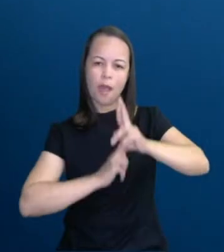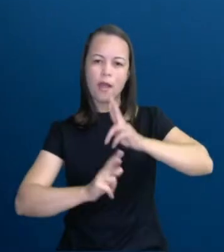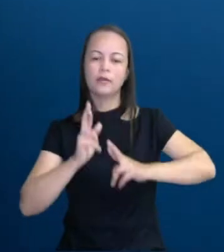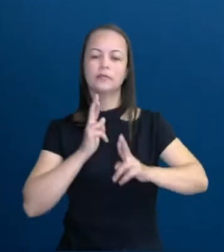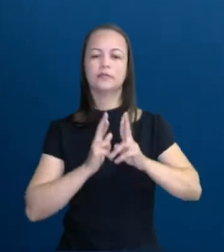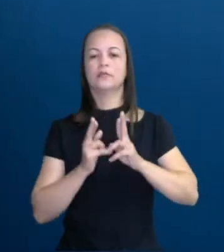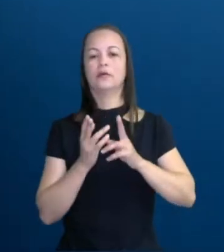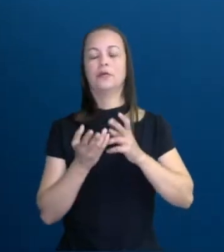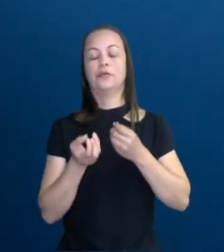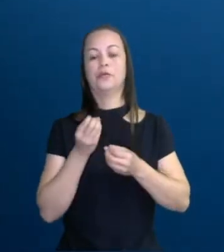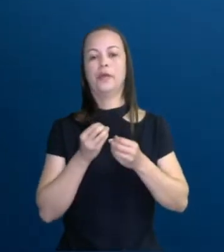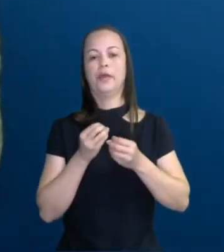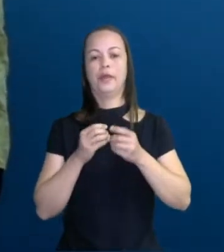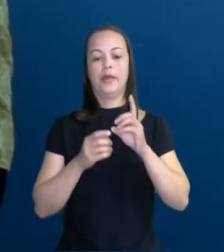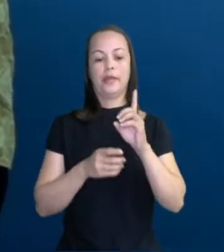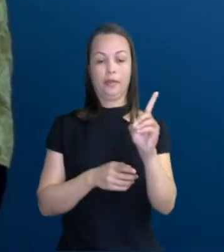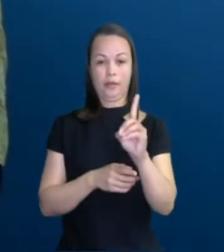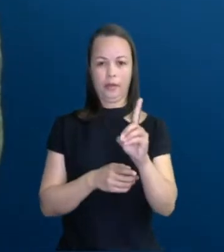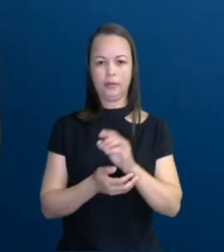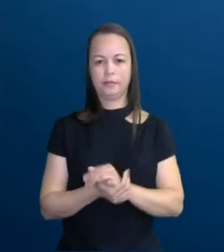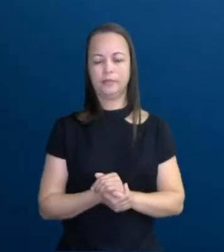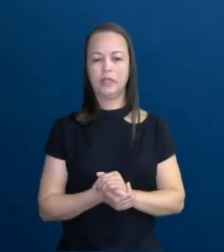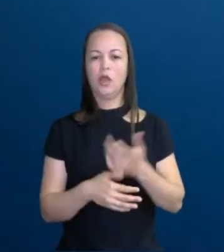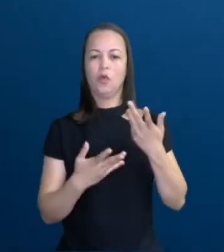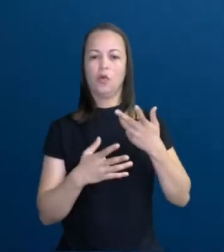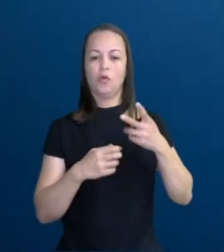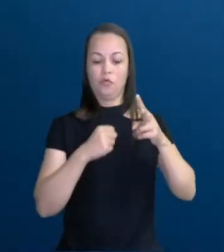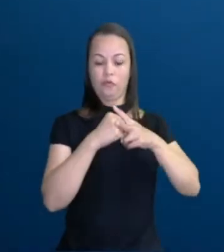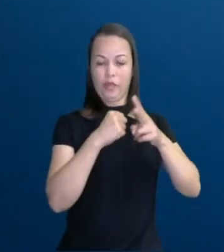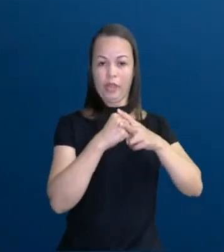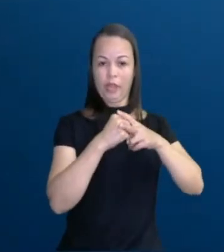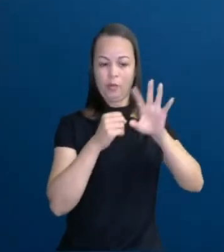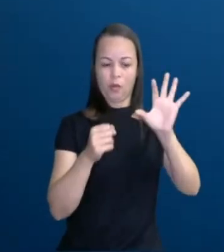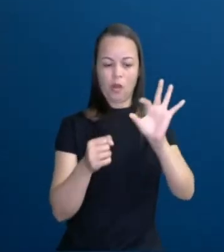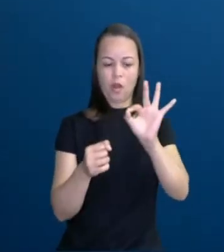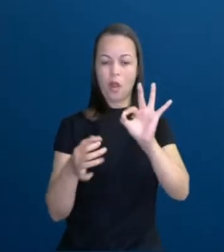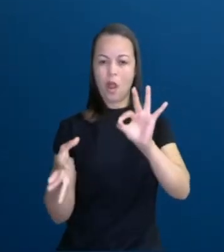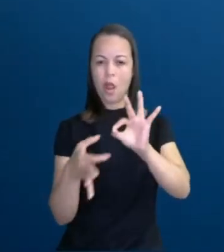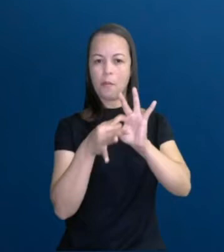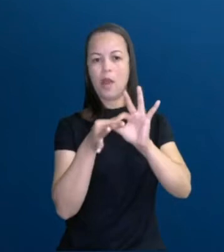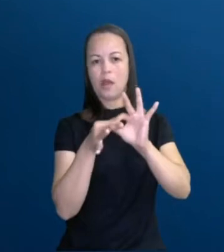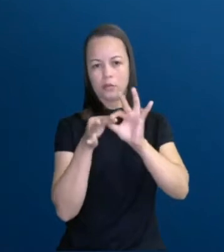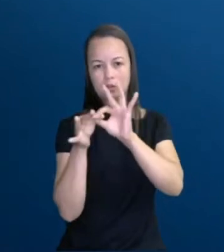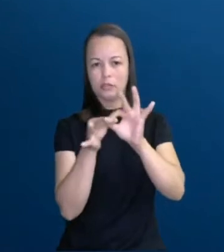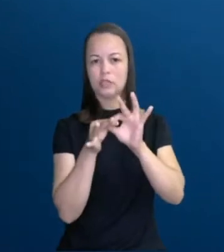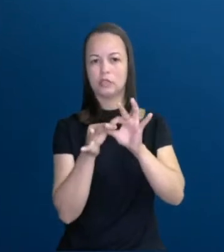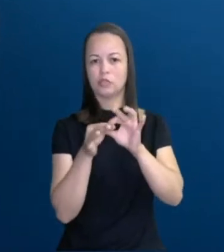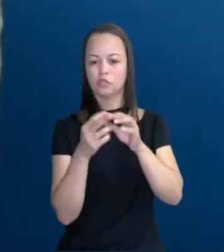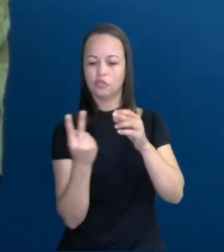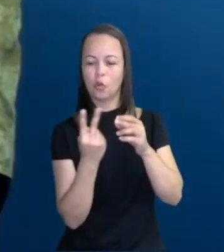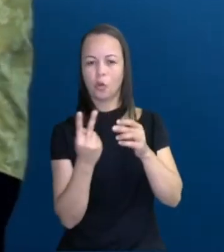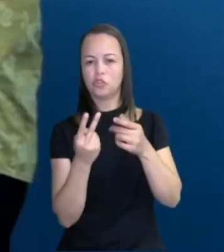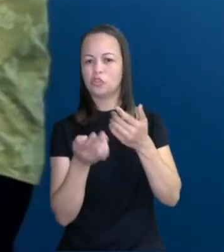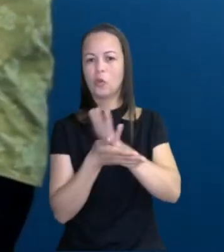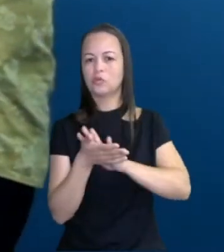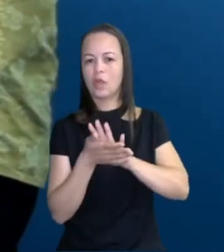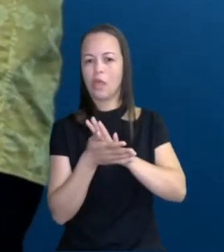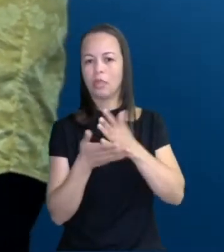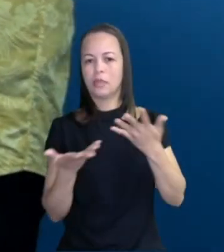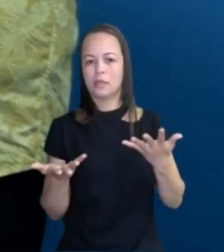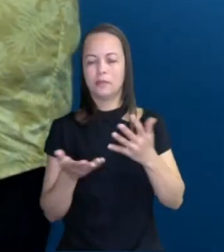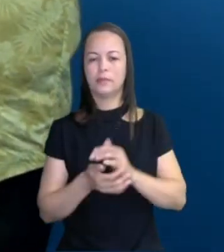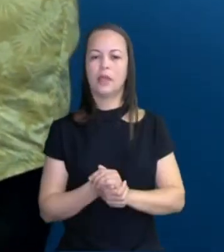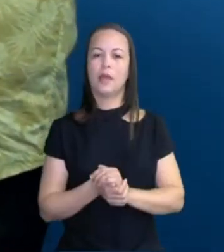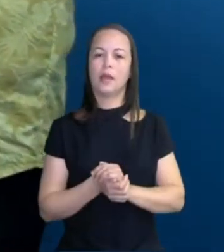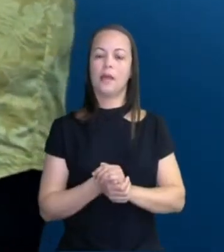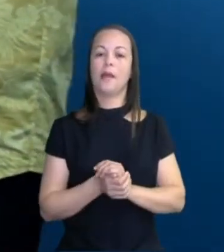direta. O verbo está ligado ao seu objeto e entre eles dois não há nada. Por isso que se